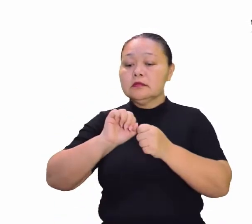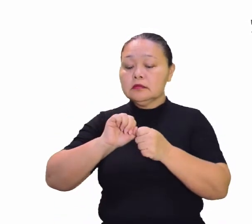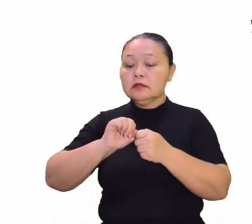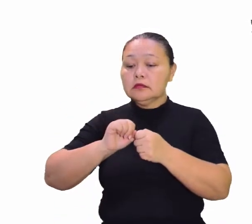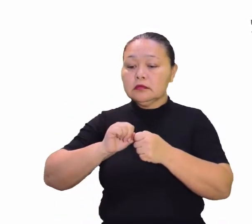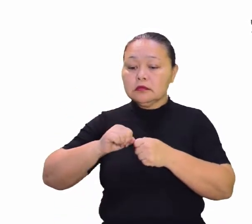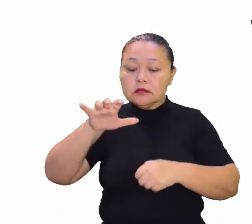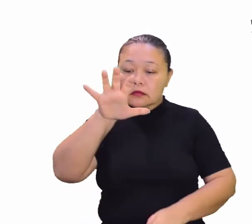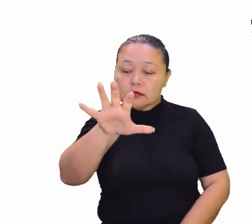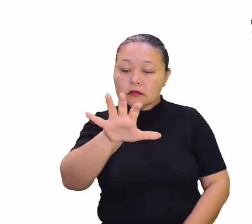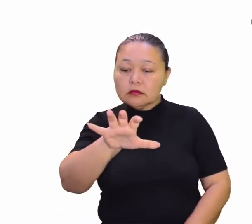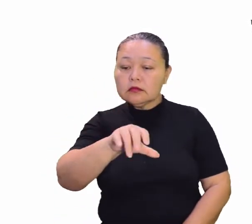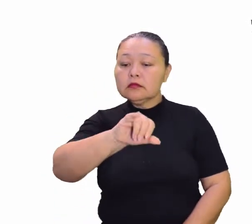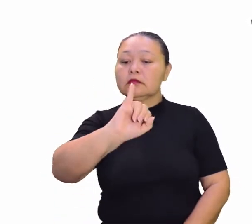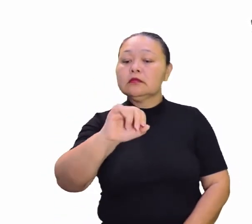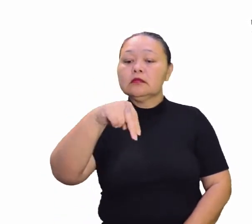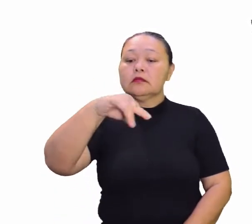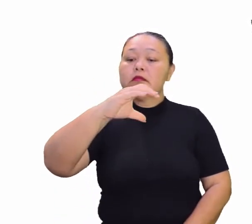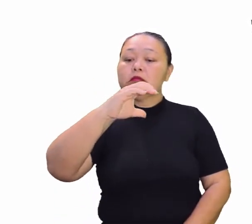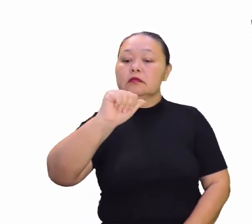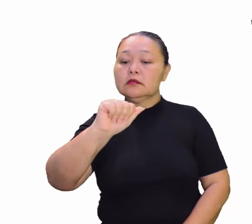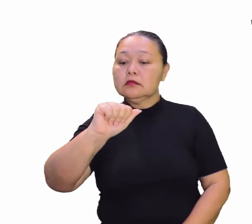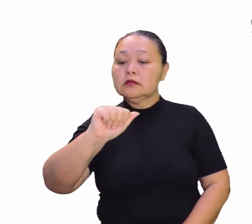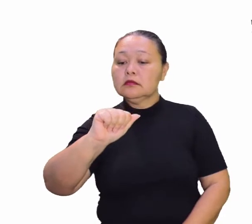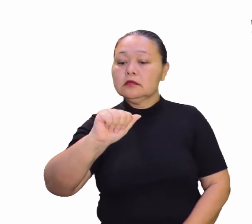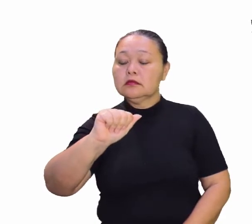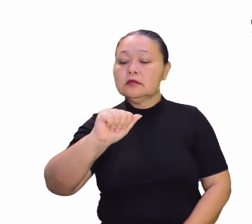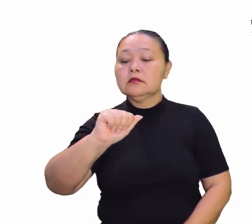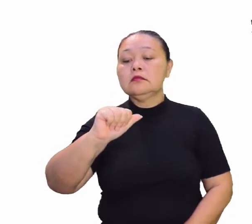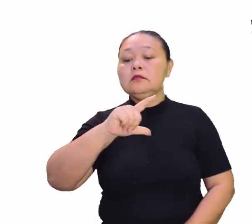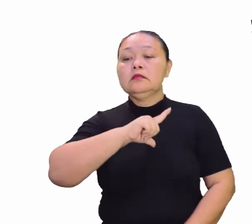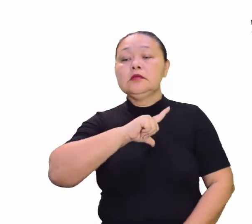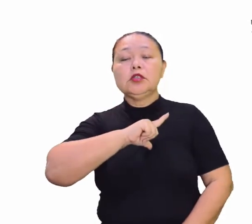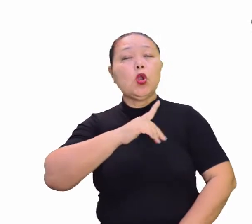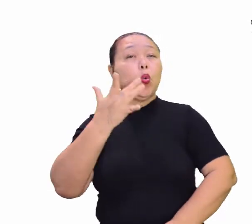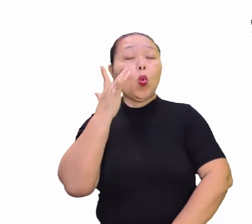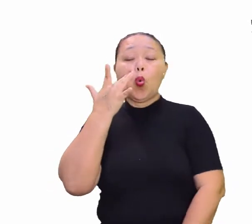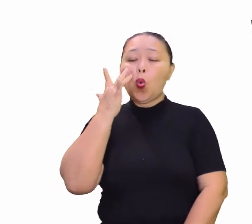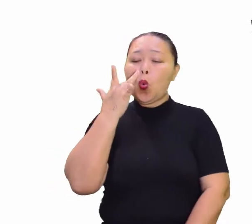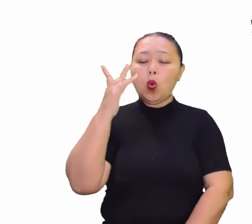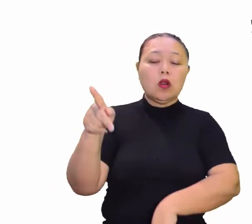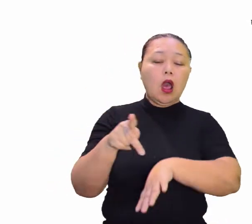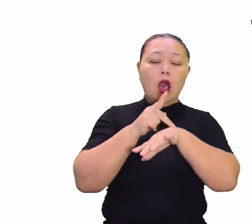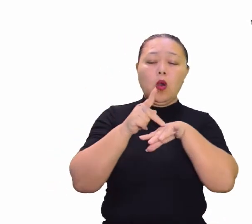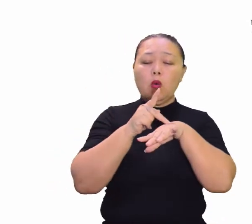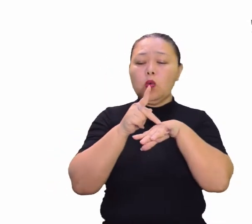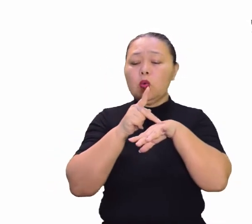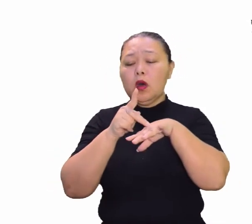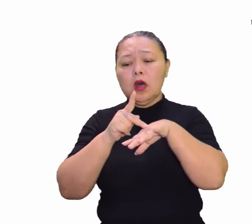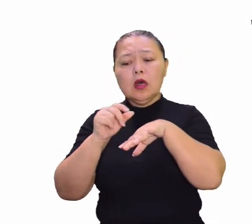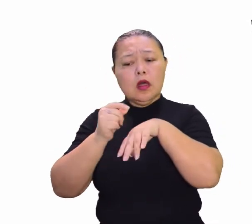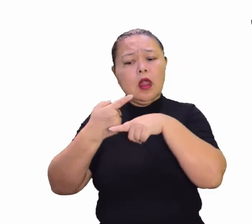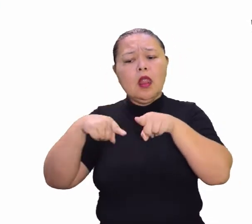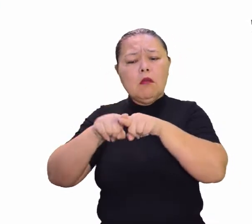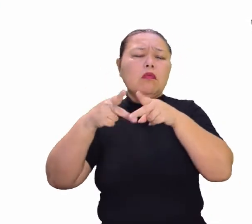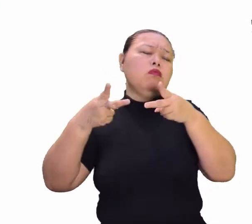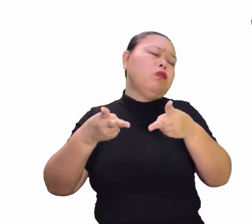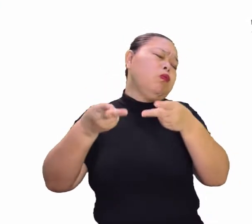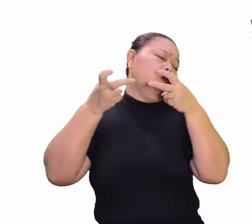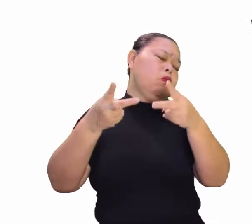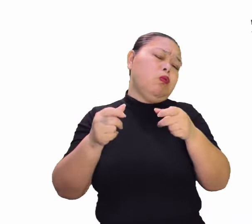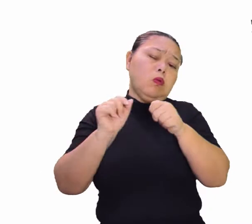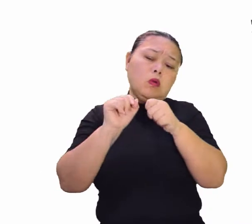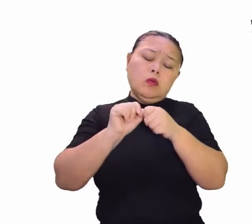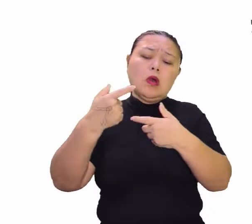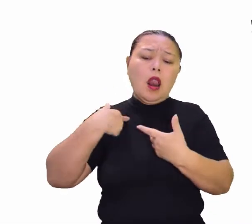Dizem que era um Eldorado também. Isso mesmo. De ouro, muita prata, que foi intensamente também explorado